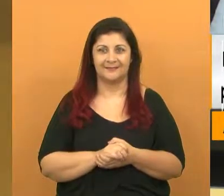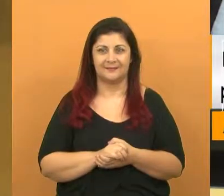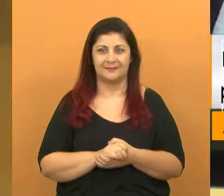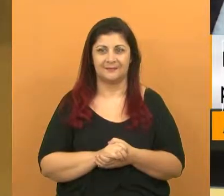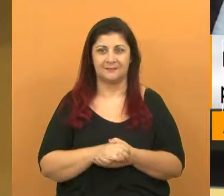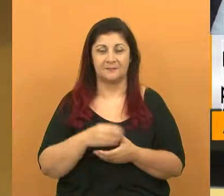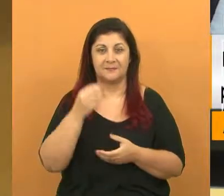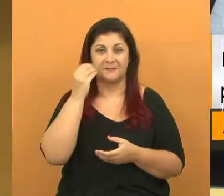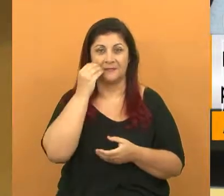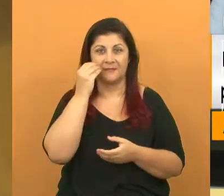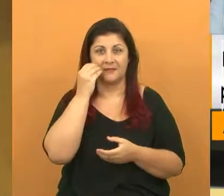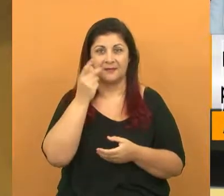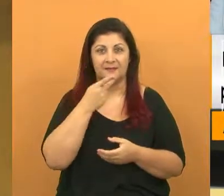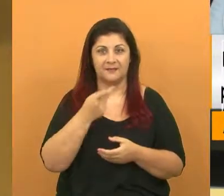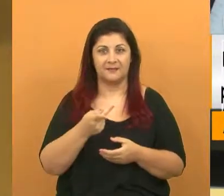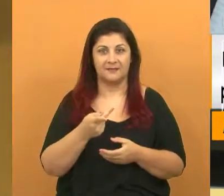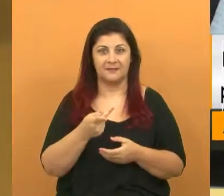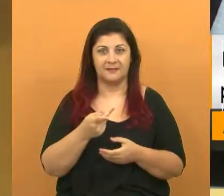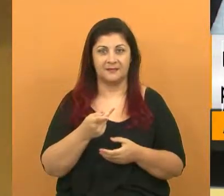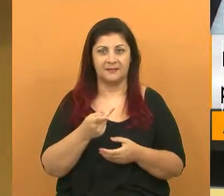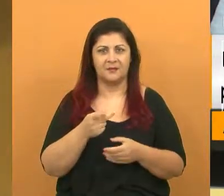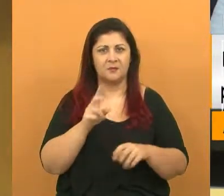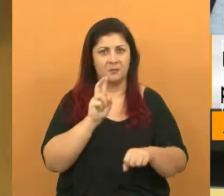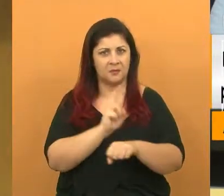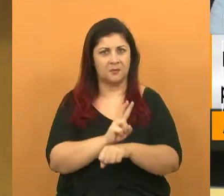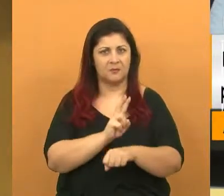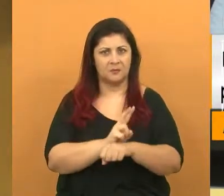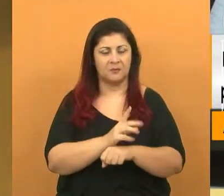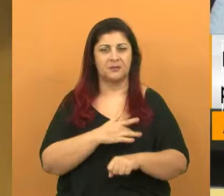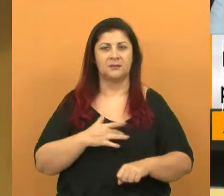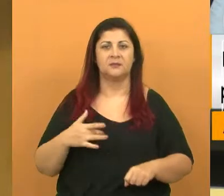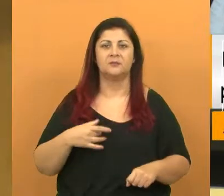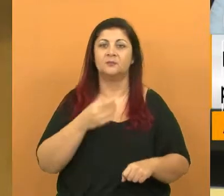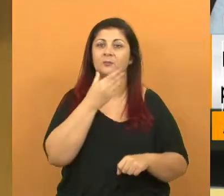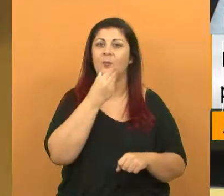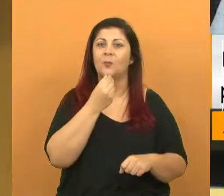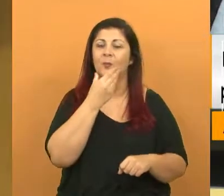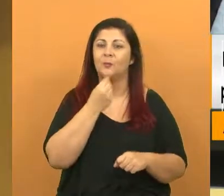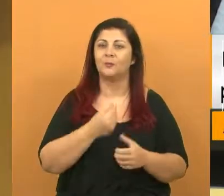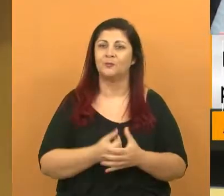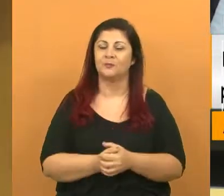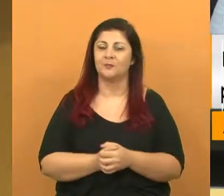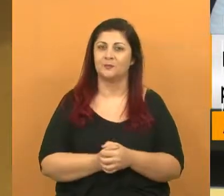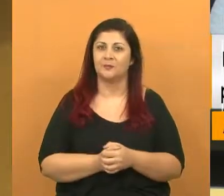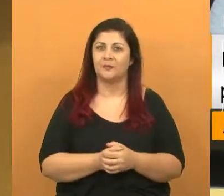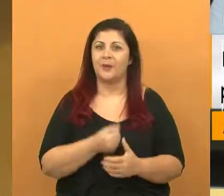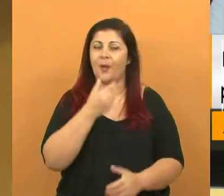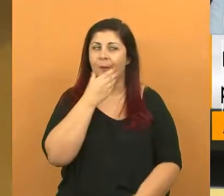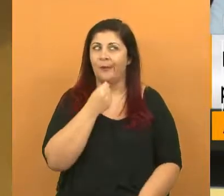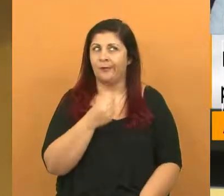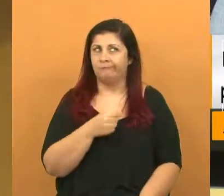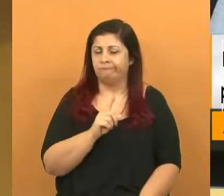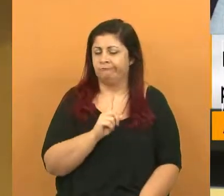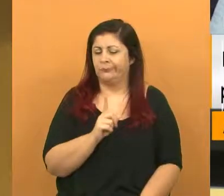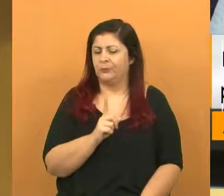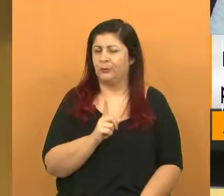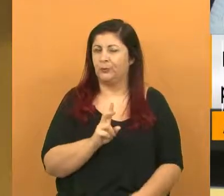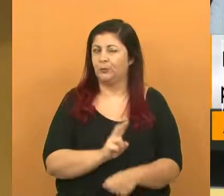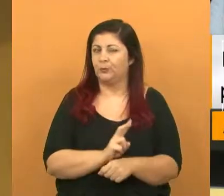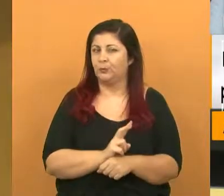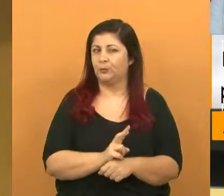tentar focar na prevenção da saúde dos homens. A gente sabe que o homem ele é mais relapso do que a